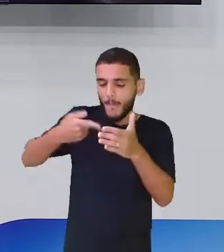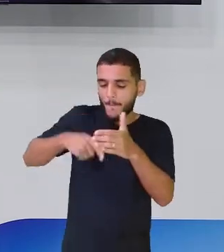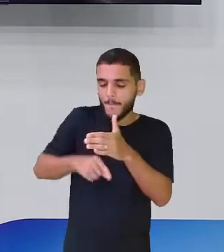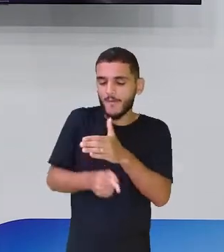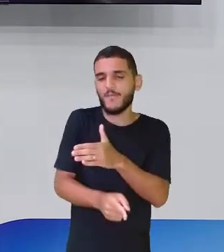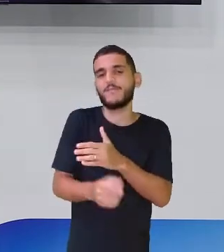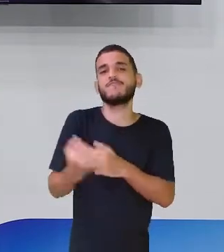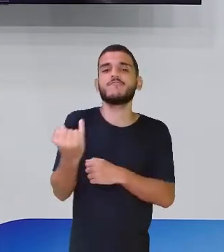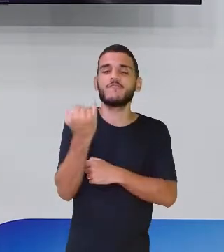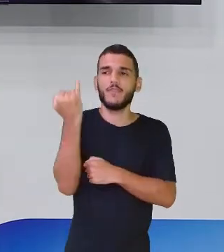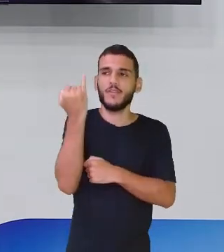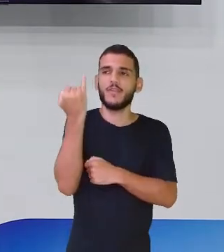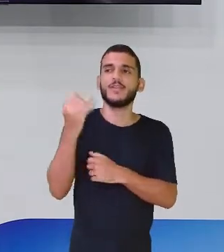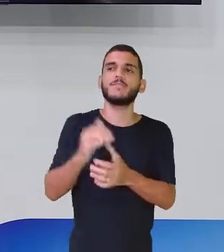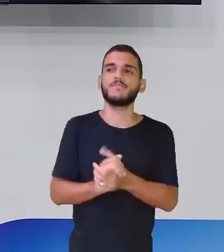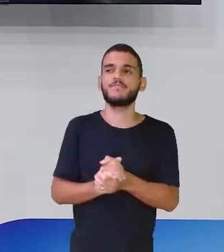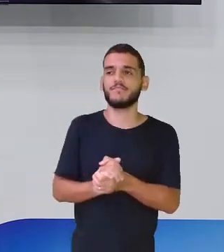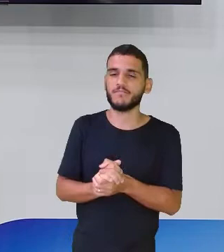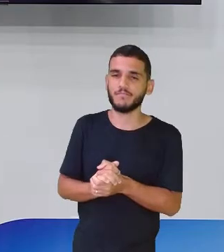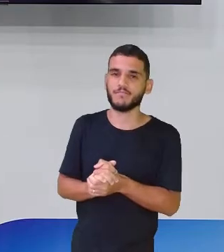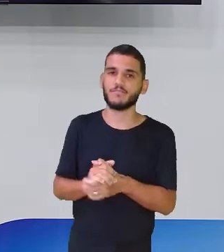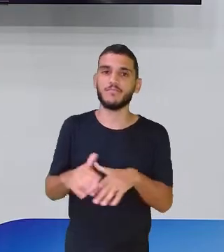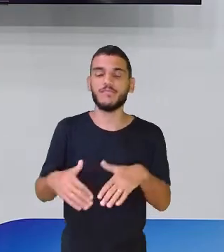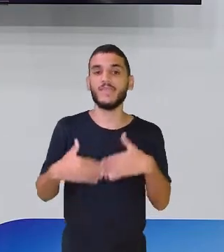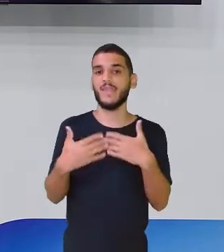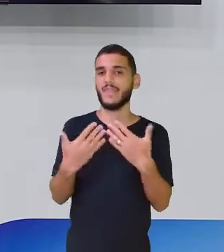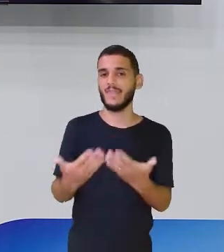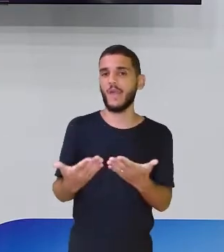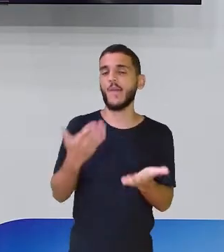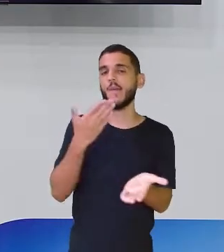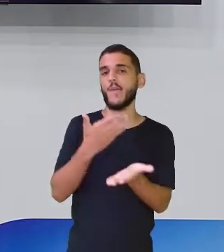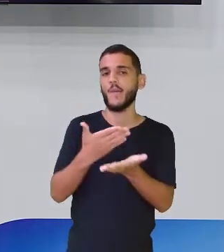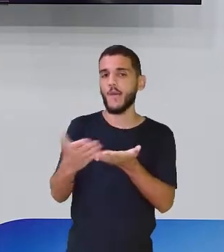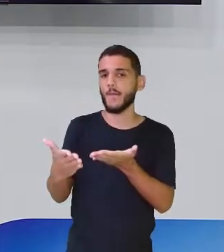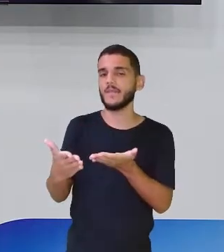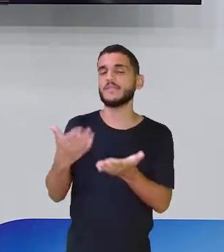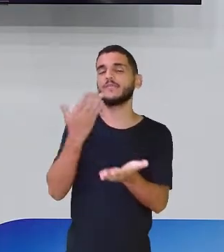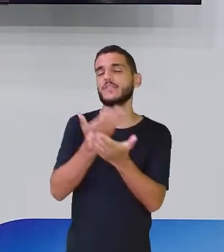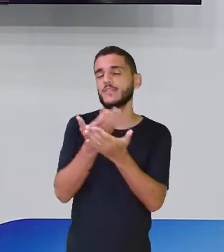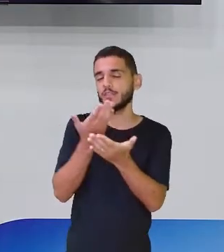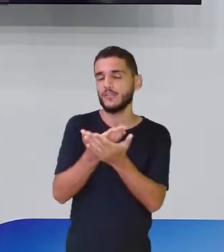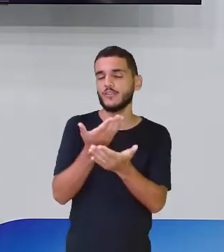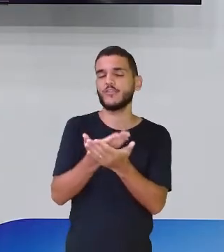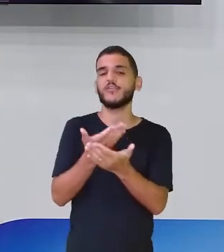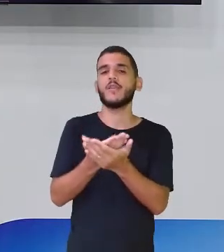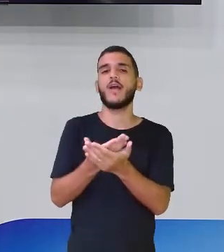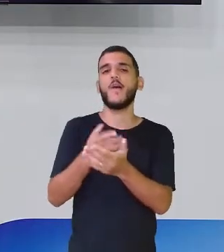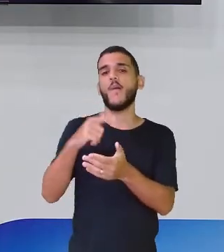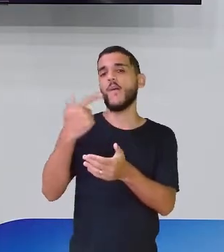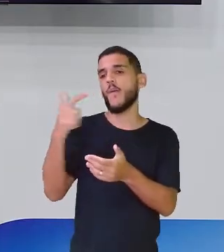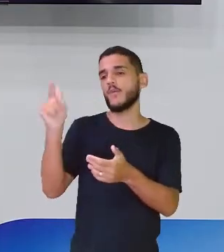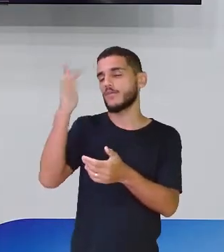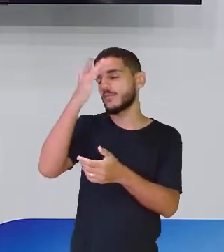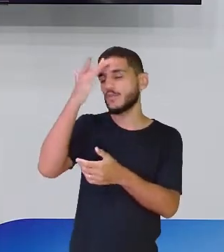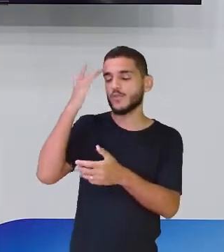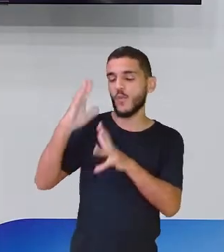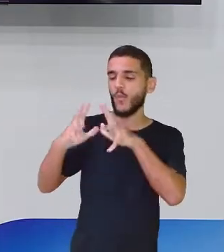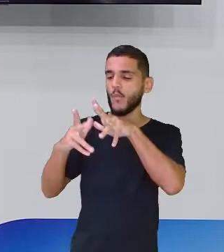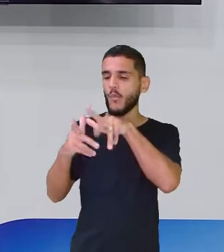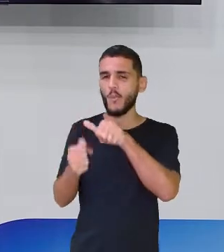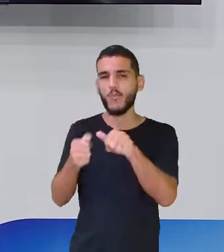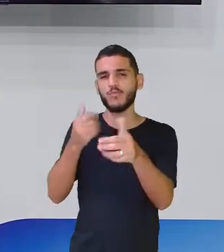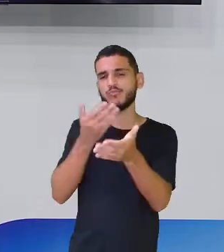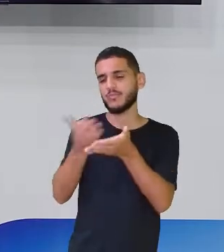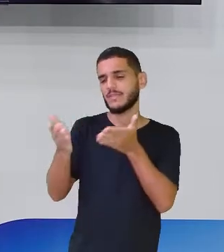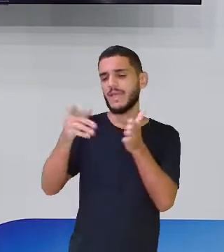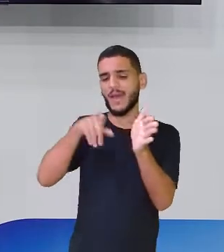foi... Ele fez escola, né? Porque ele foi, a partir do trabalho dele, vários outros pesquisadores no mundo inteiro... Ampliaram, Começaram a